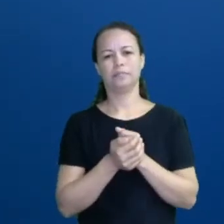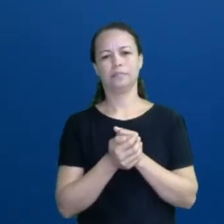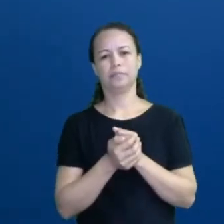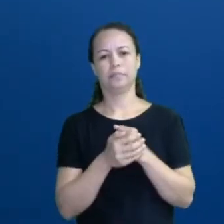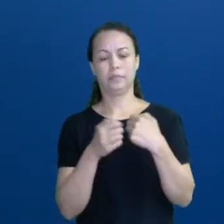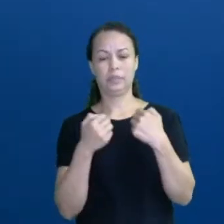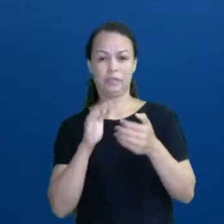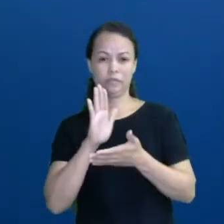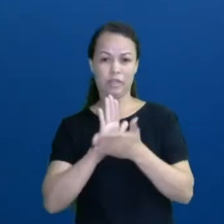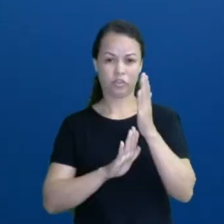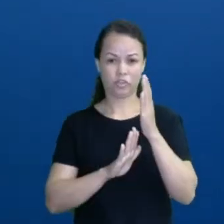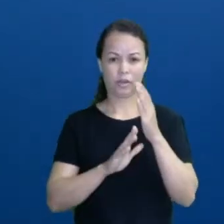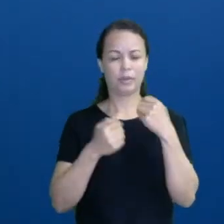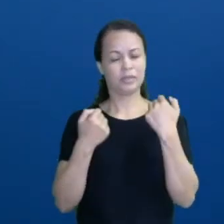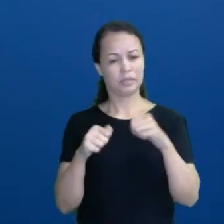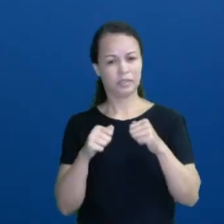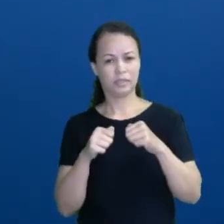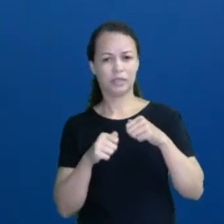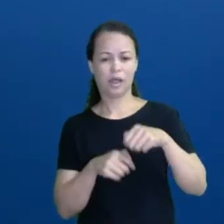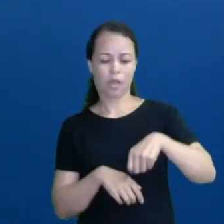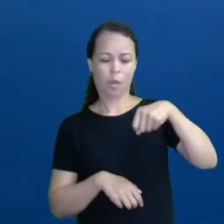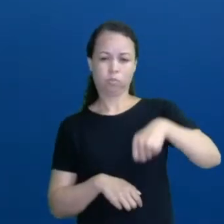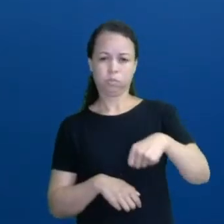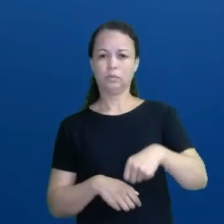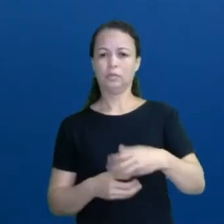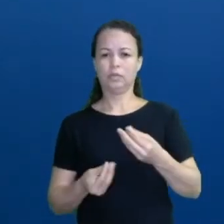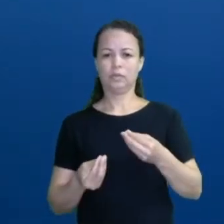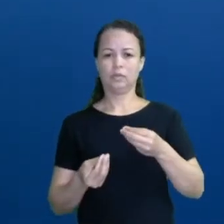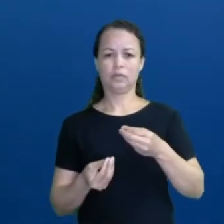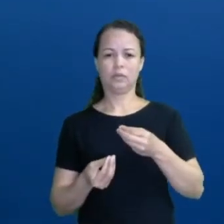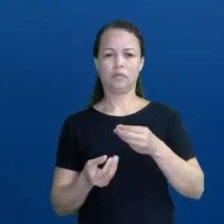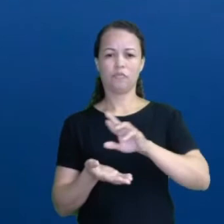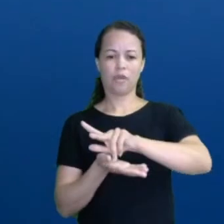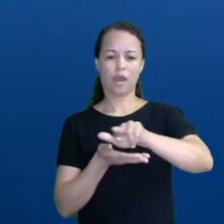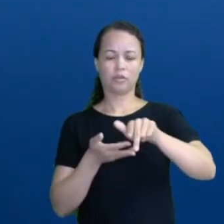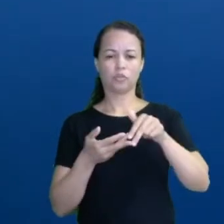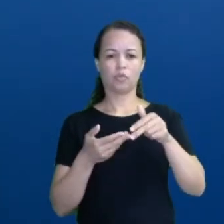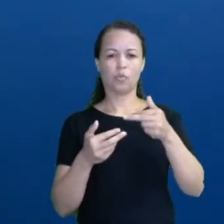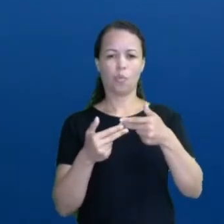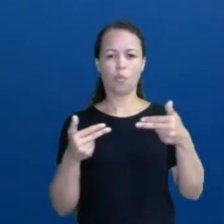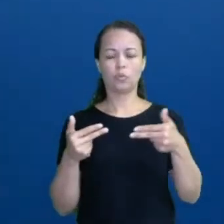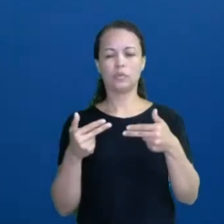viajar, a gente precisa levar um monte de coisa e muitas vezes a gente esquece do que vai